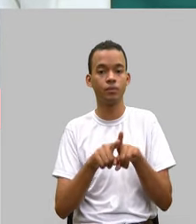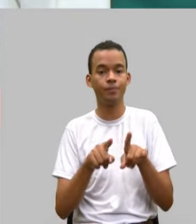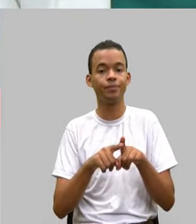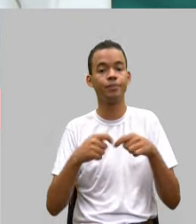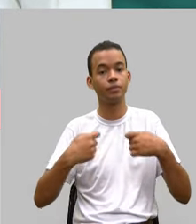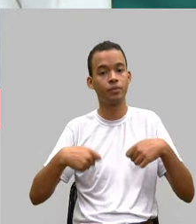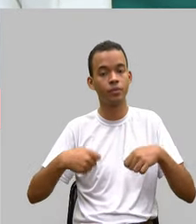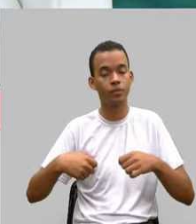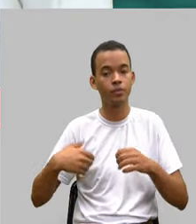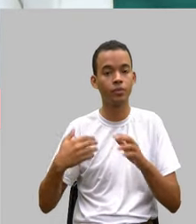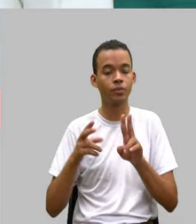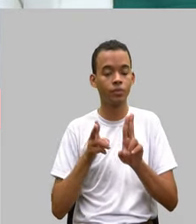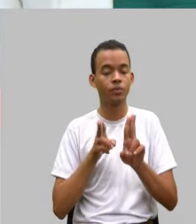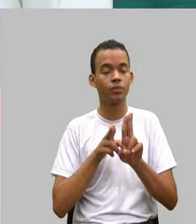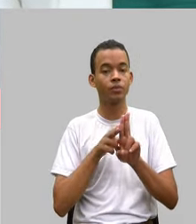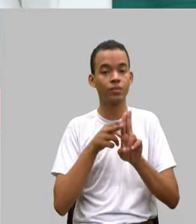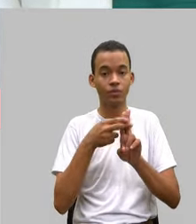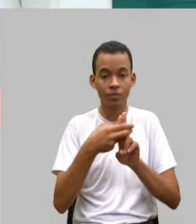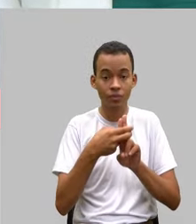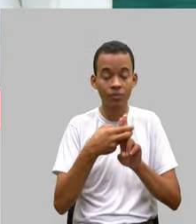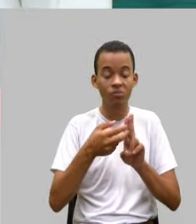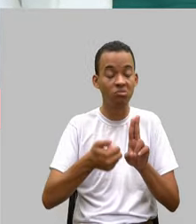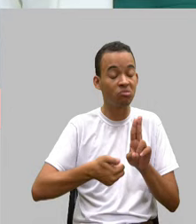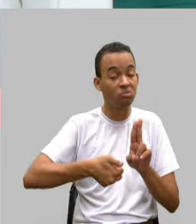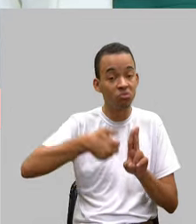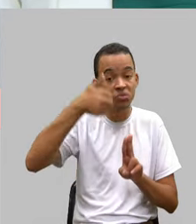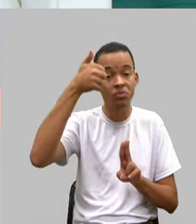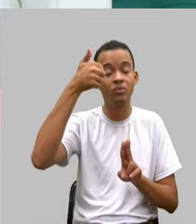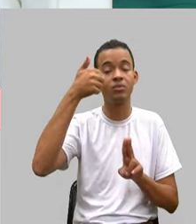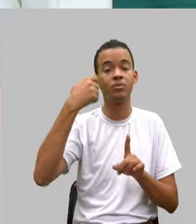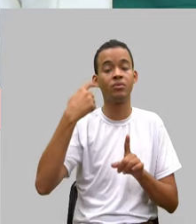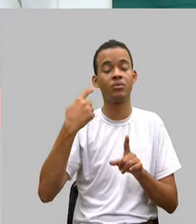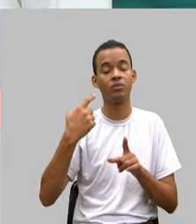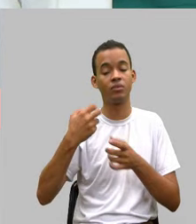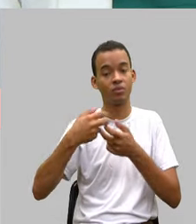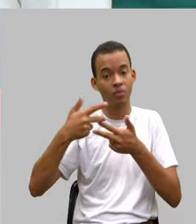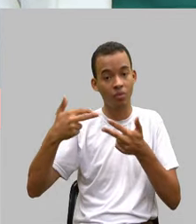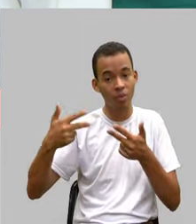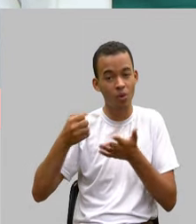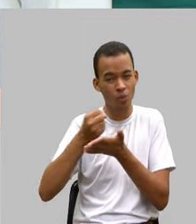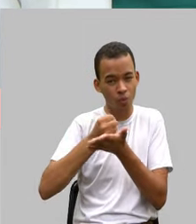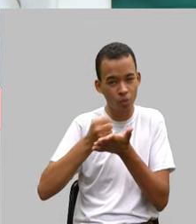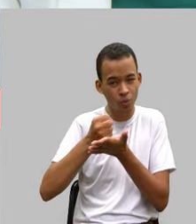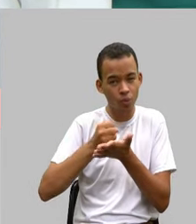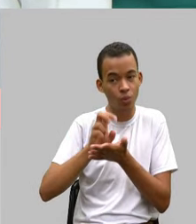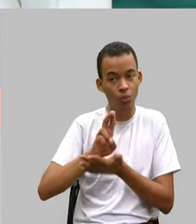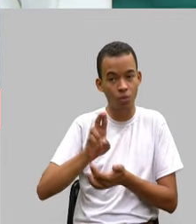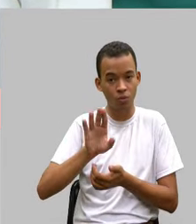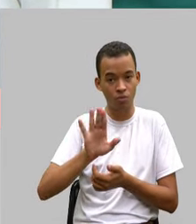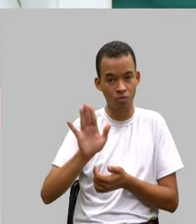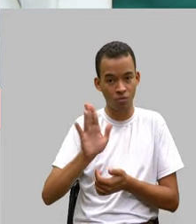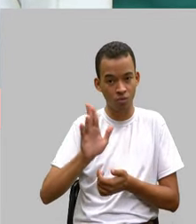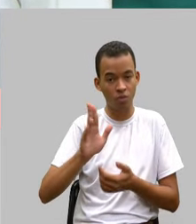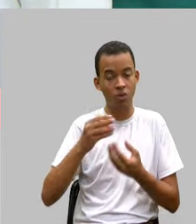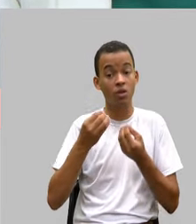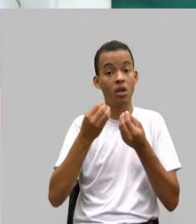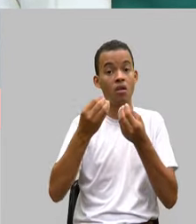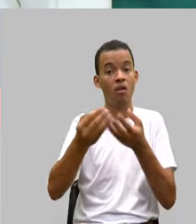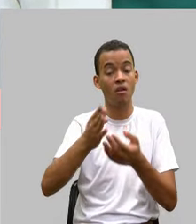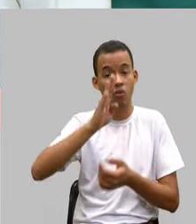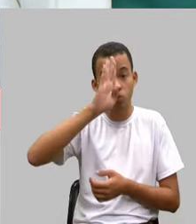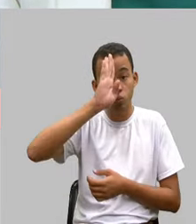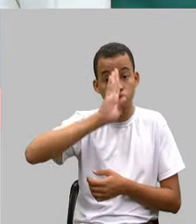SUS Em disponibilizar de forma gratuita os medicamentos para nossa população principalmente aquela que tem vulnerabilidade